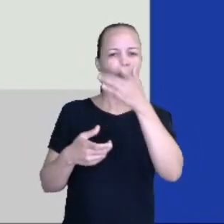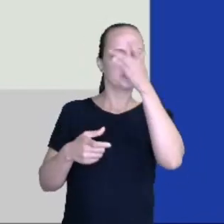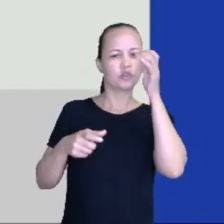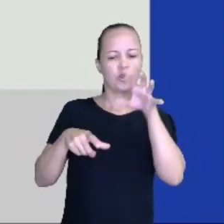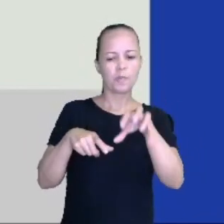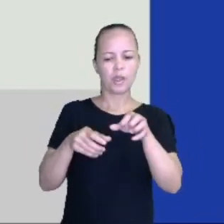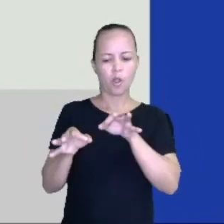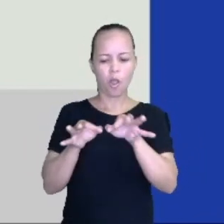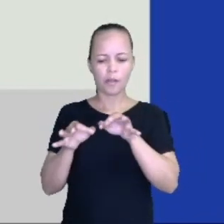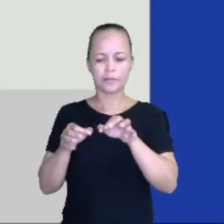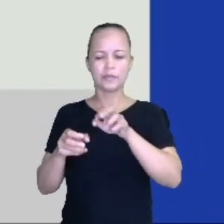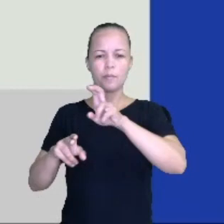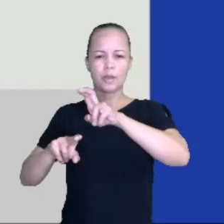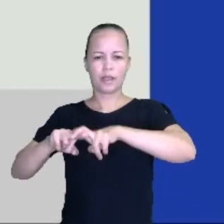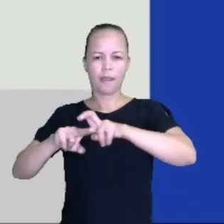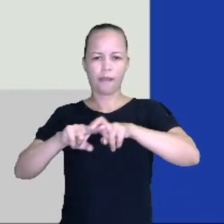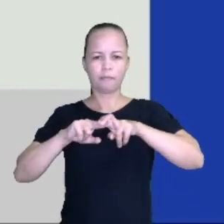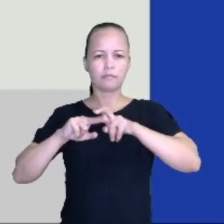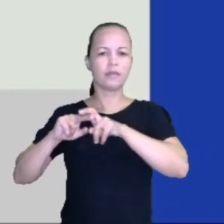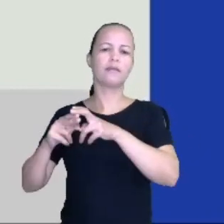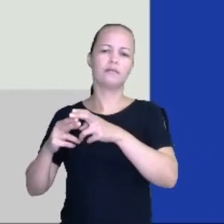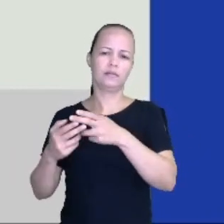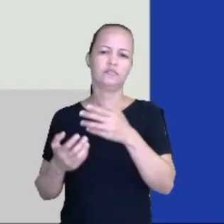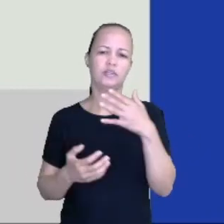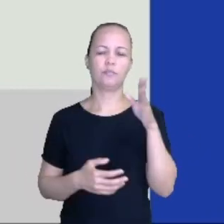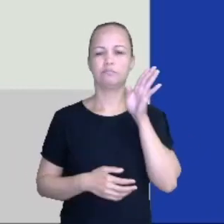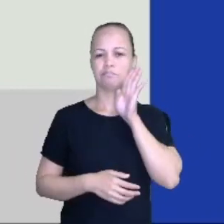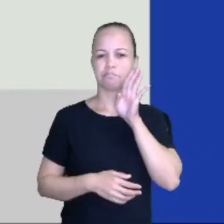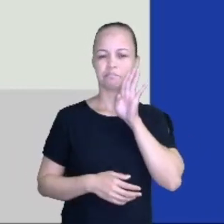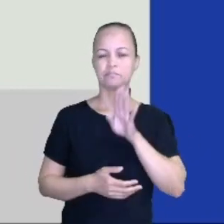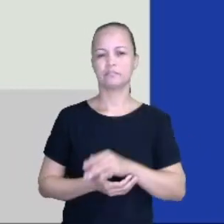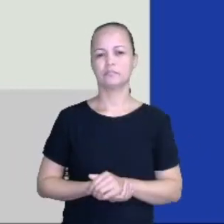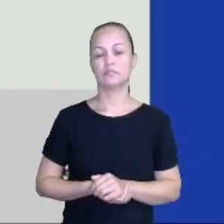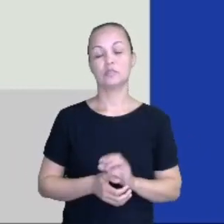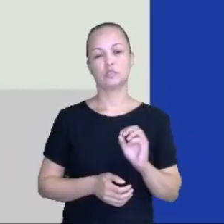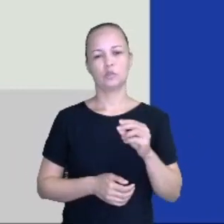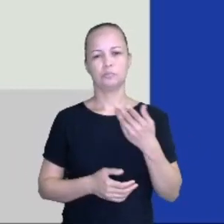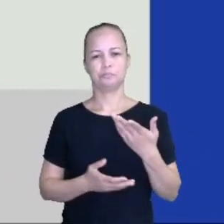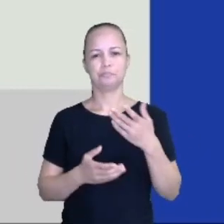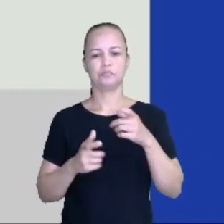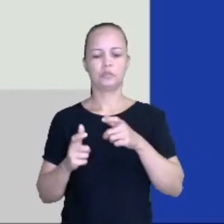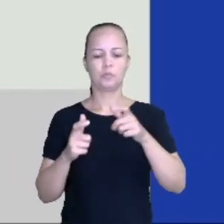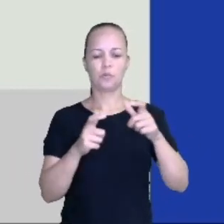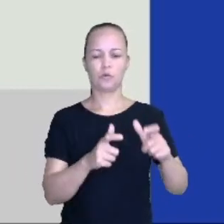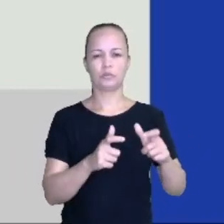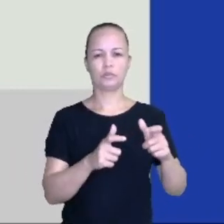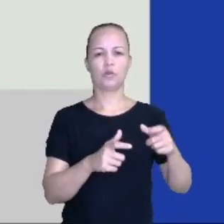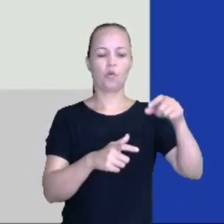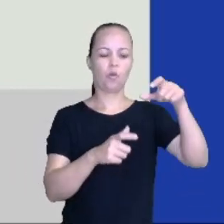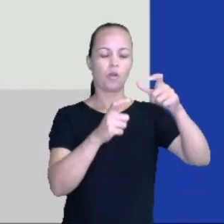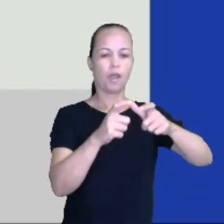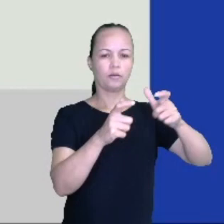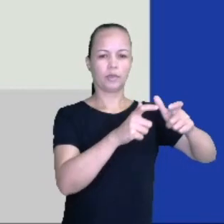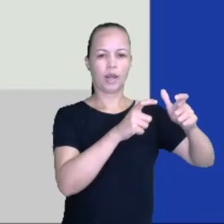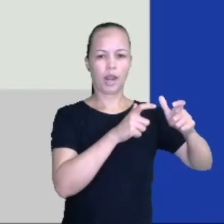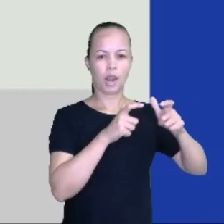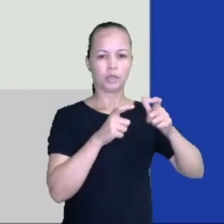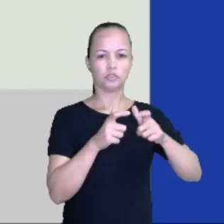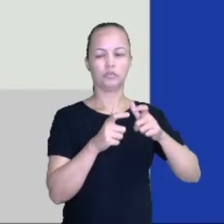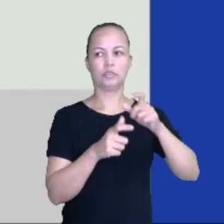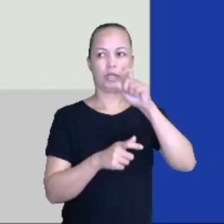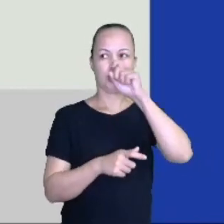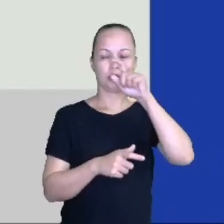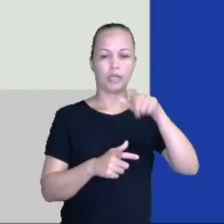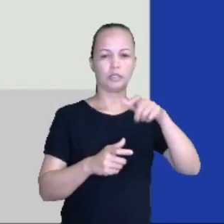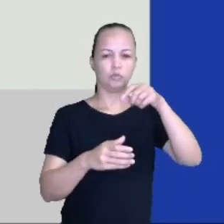banquinhos, faz outras coisas bem legais. Ou você pode colocar esse material dentro das lixeiras da coleta